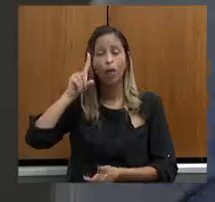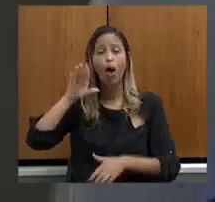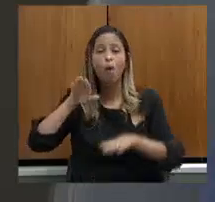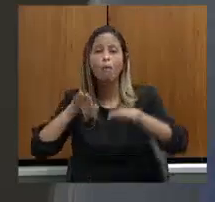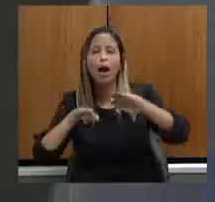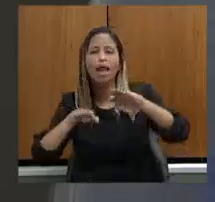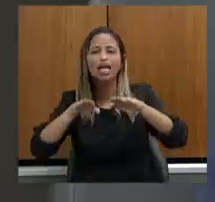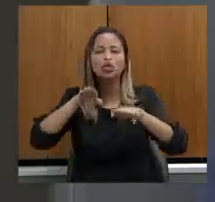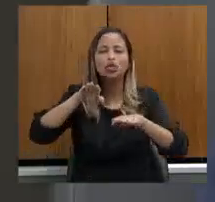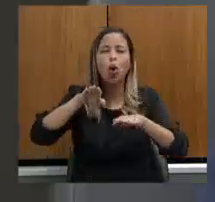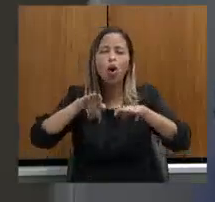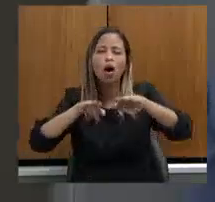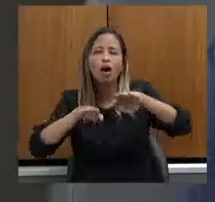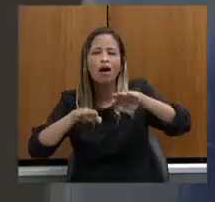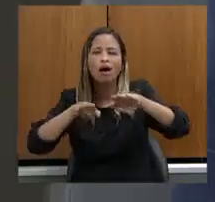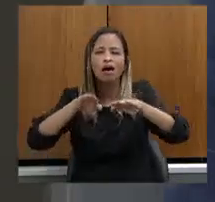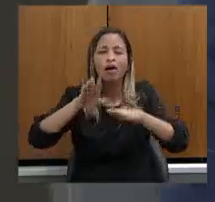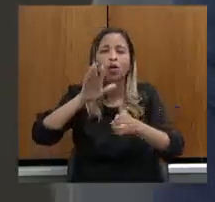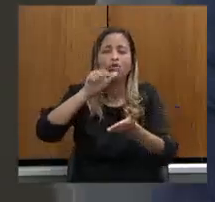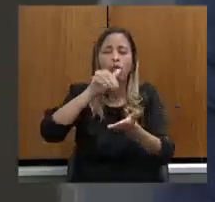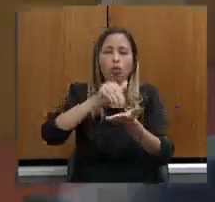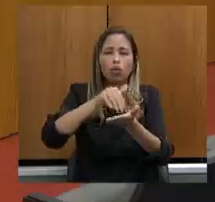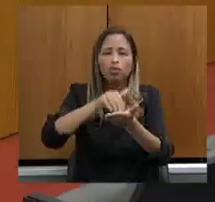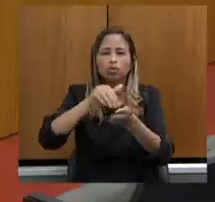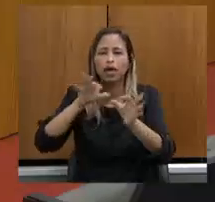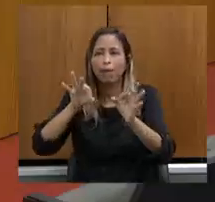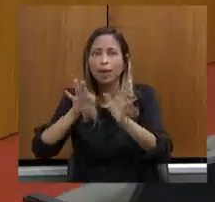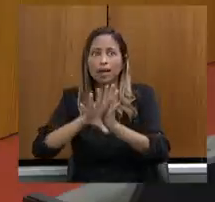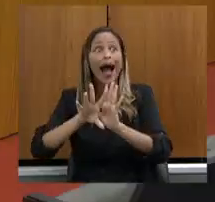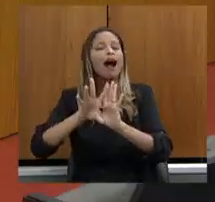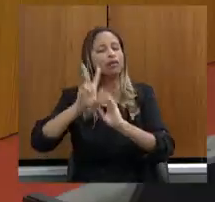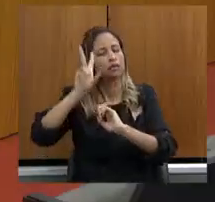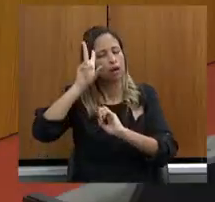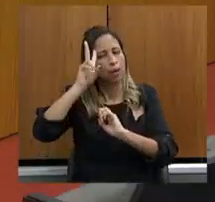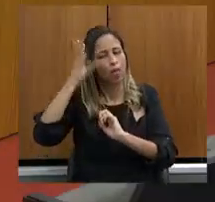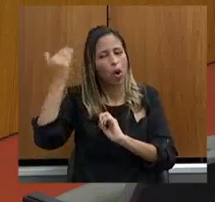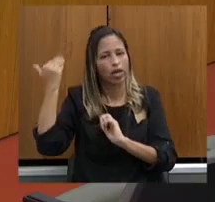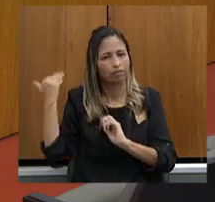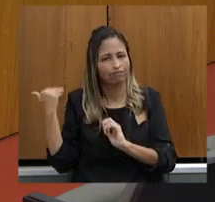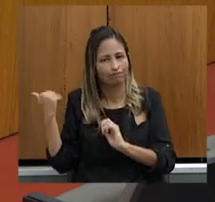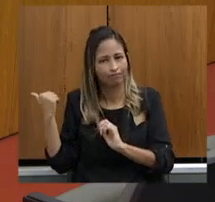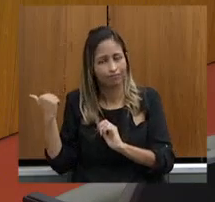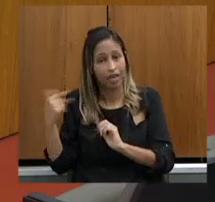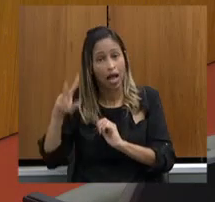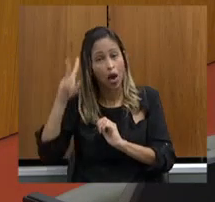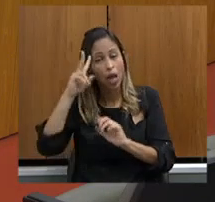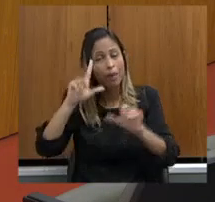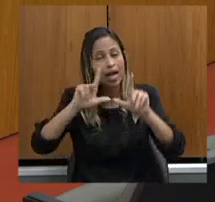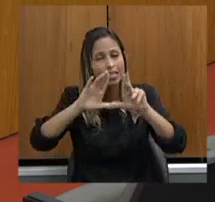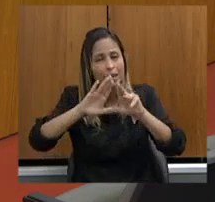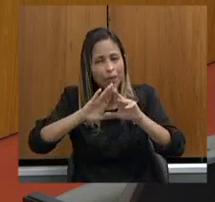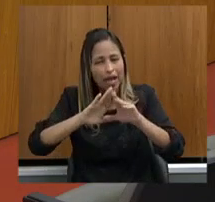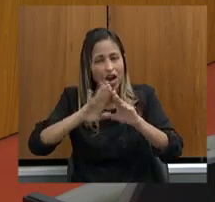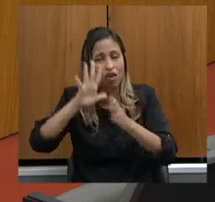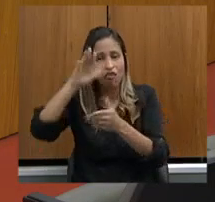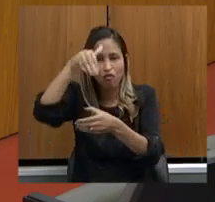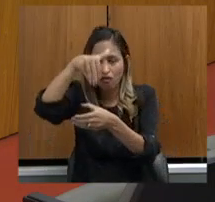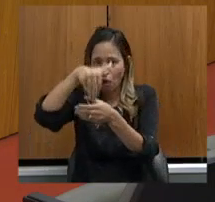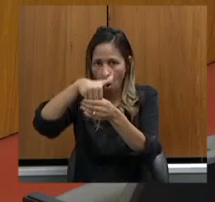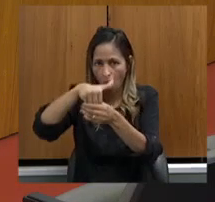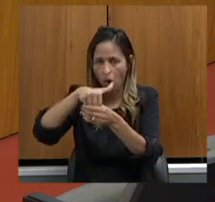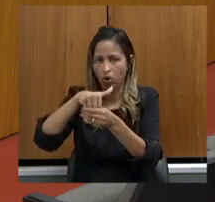né Essa Assembleia fiscaliza né é o último tá acabando então a gente consegue ter uma memória eu me lembro que a Assembleia Legislativa votou